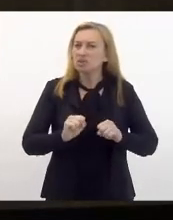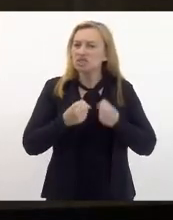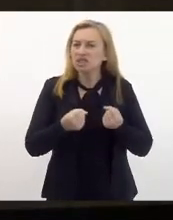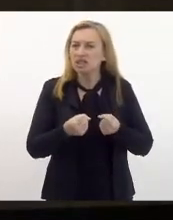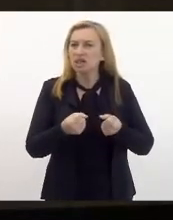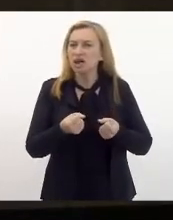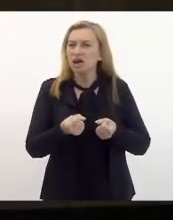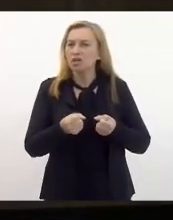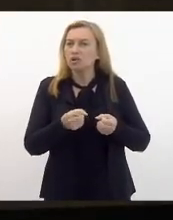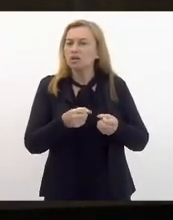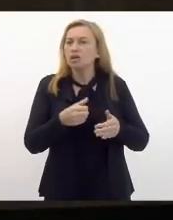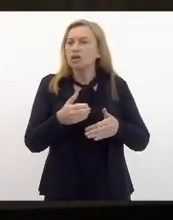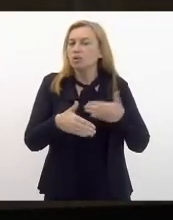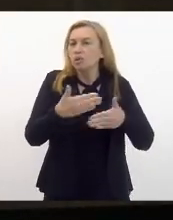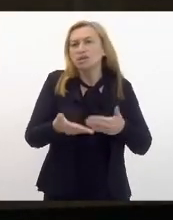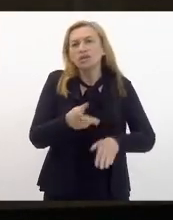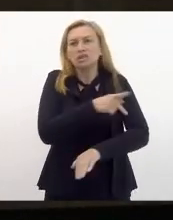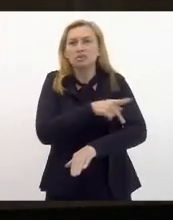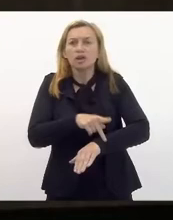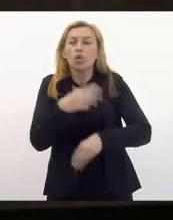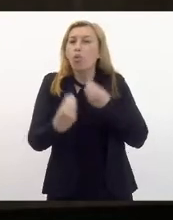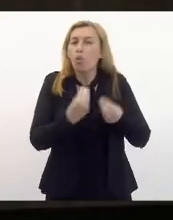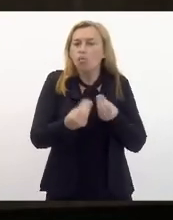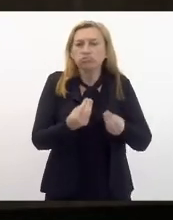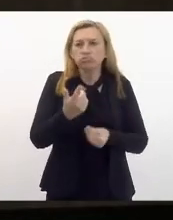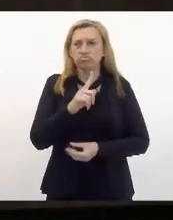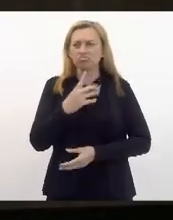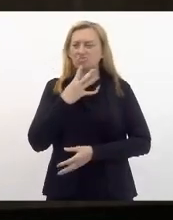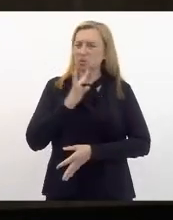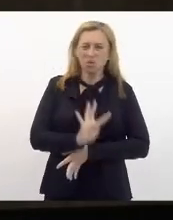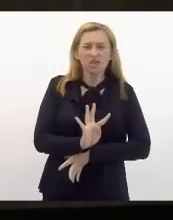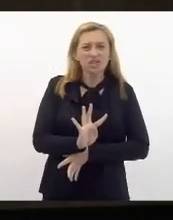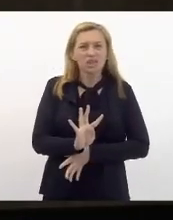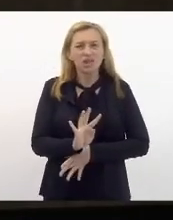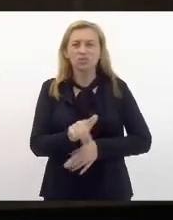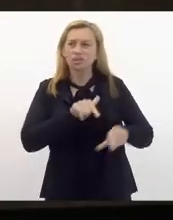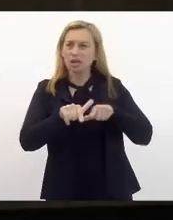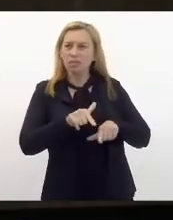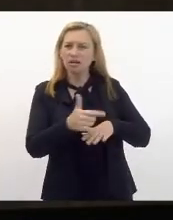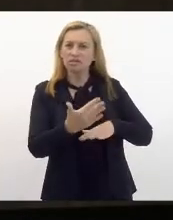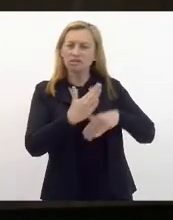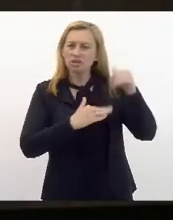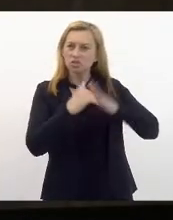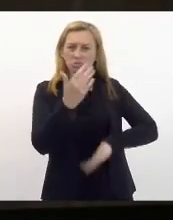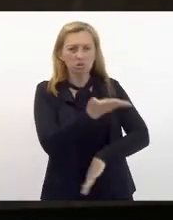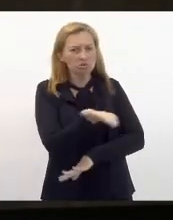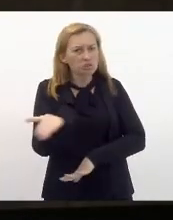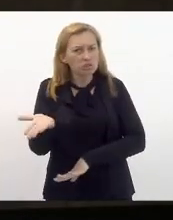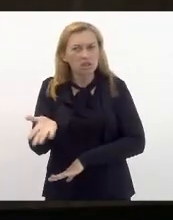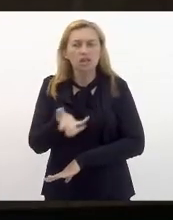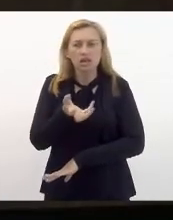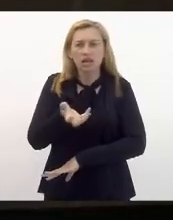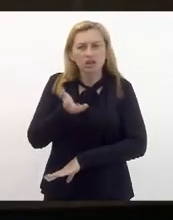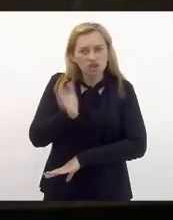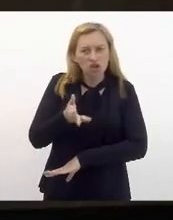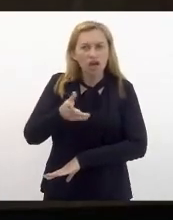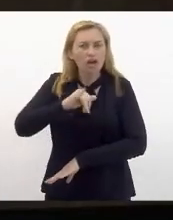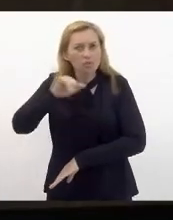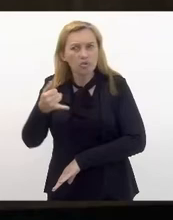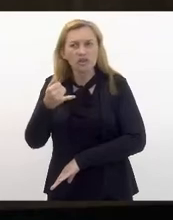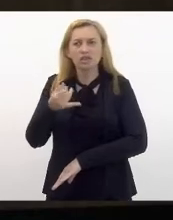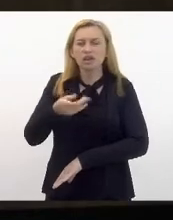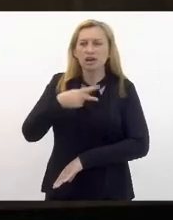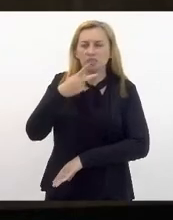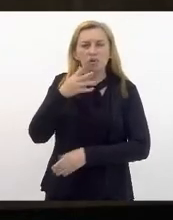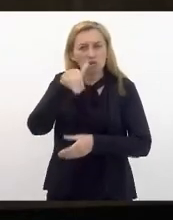como não reconhecer como não reconhecer o trabalho desses profissionais dessas profissionais e portanto que era que já aproveitar